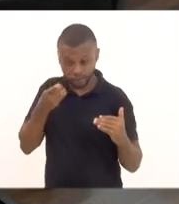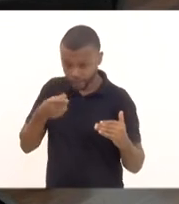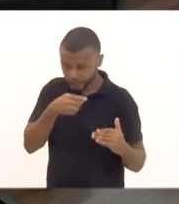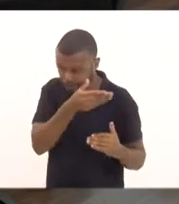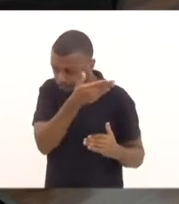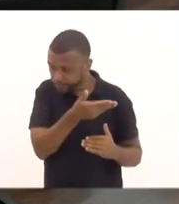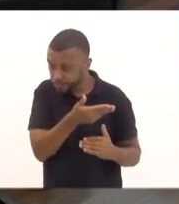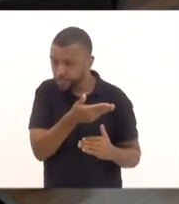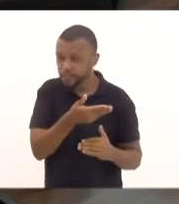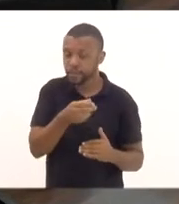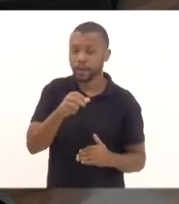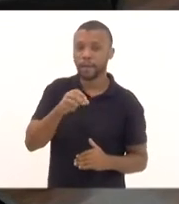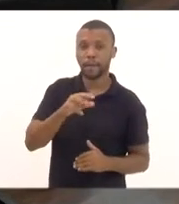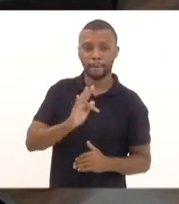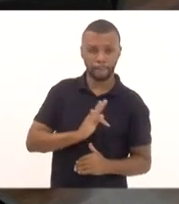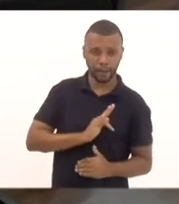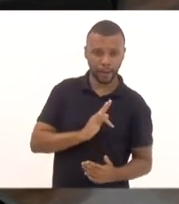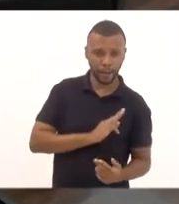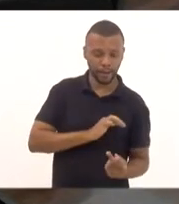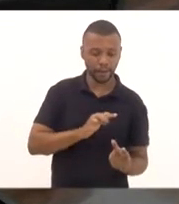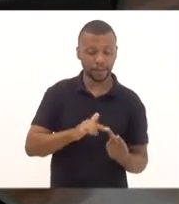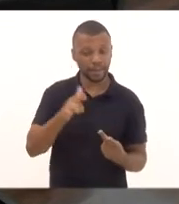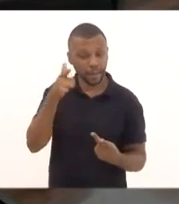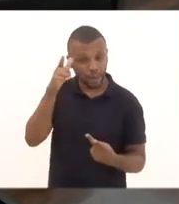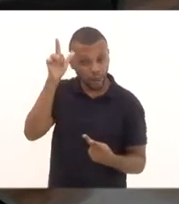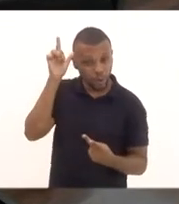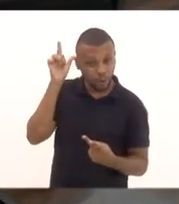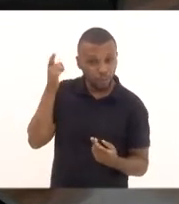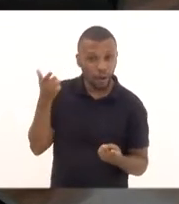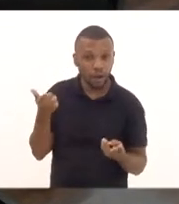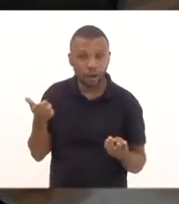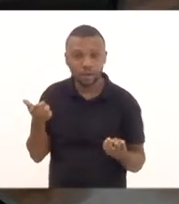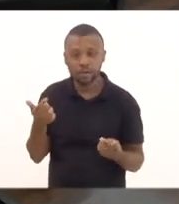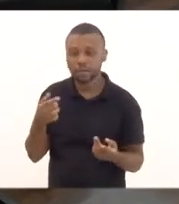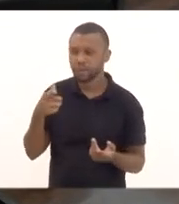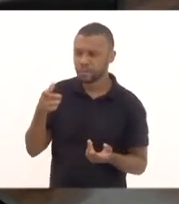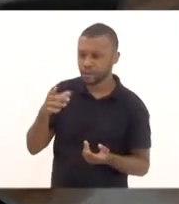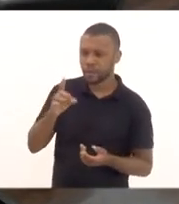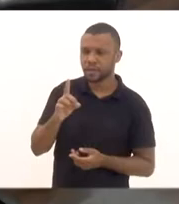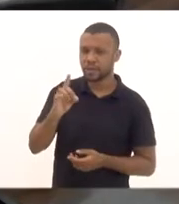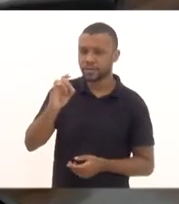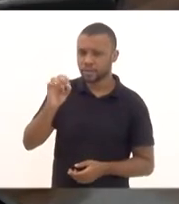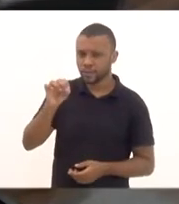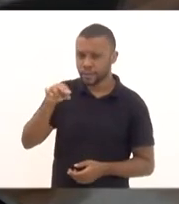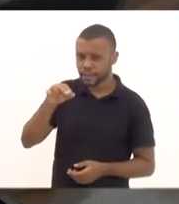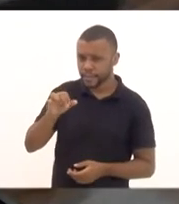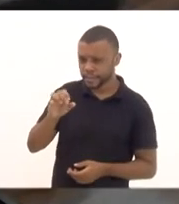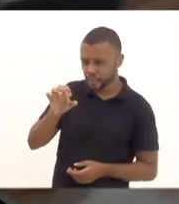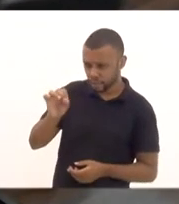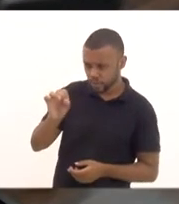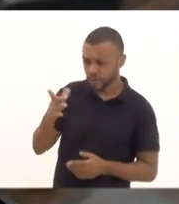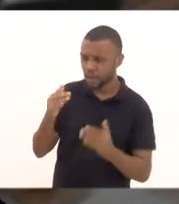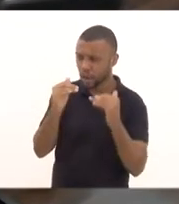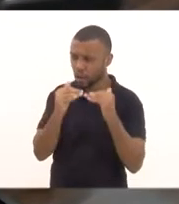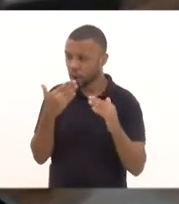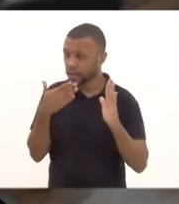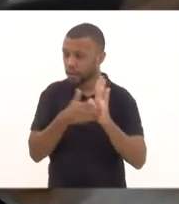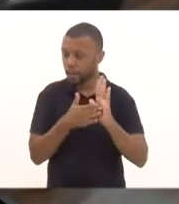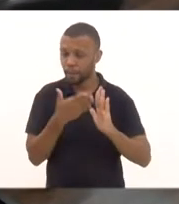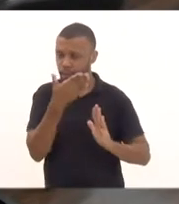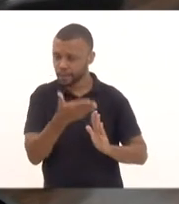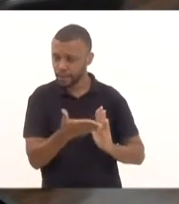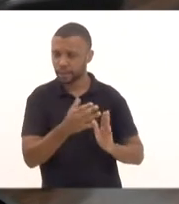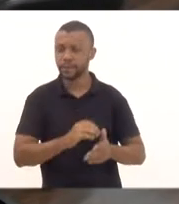ao deck Estados Unidos concorda com a propostas as alterações da deputada enfermeira